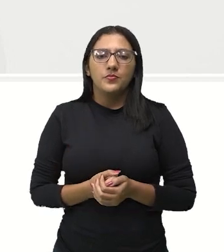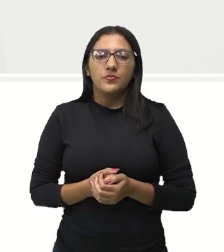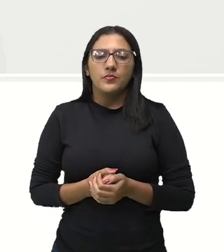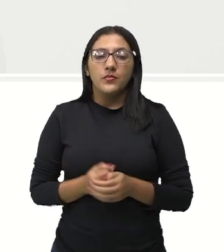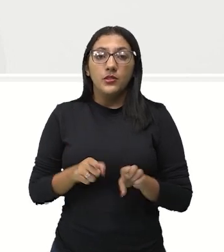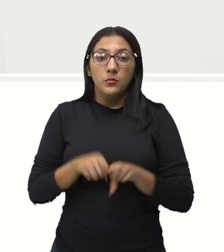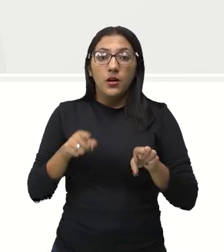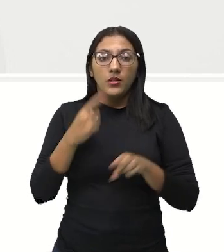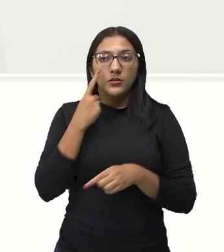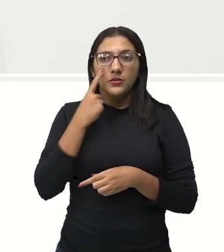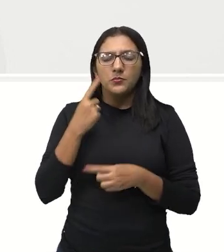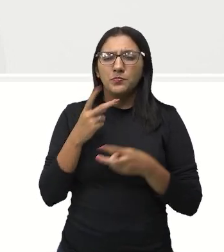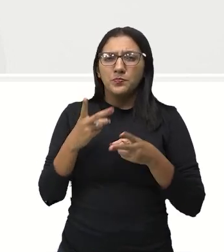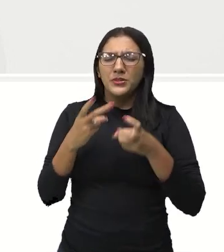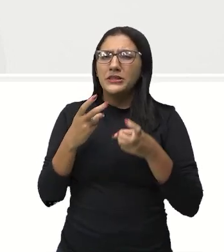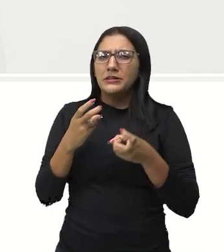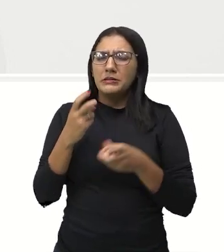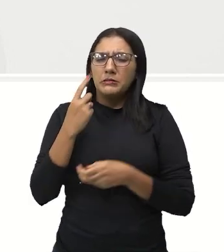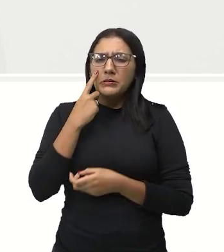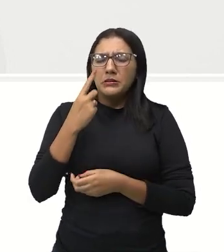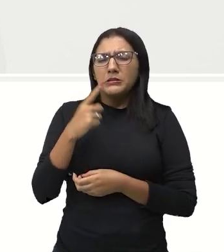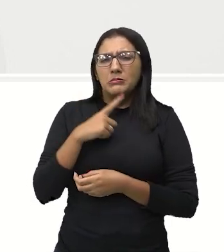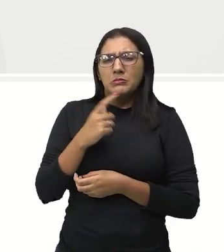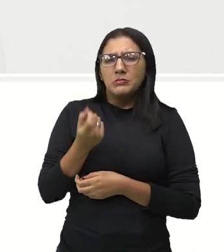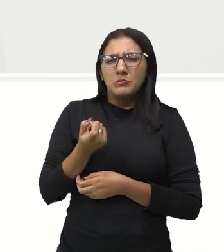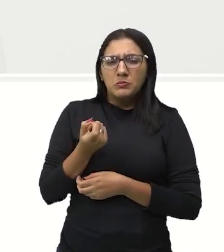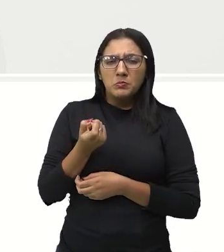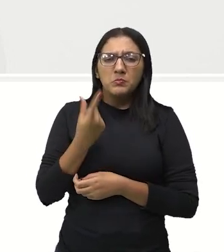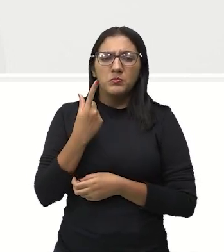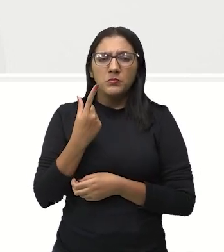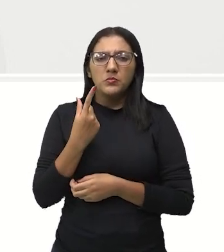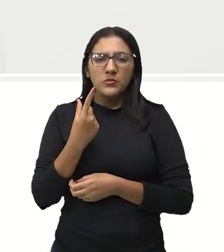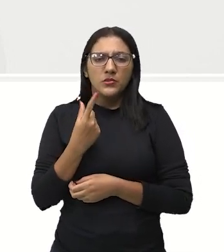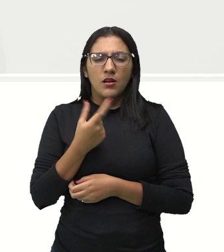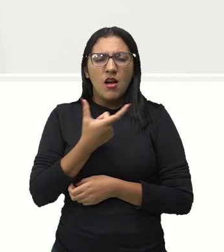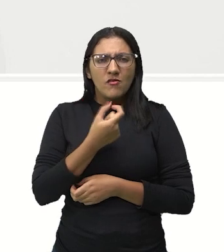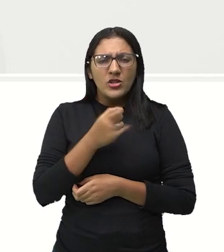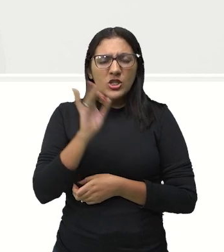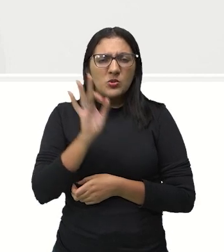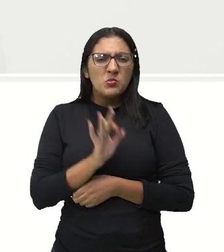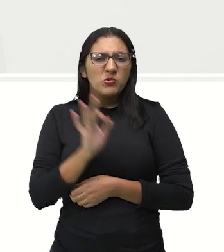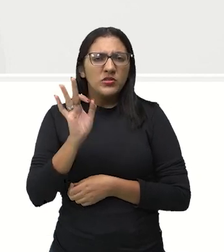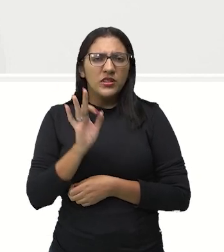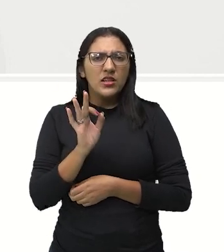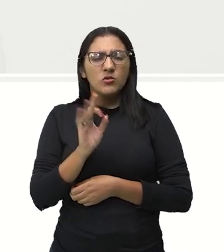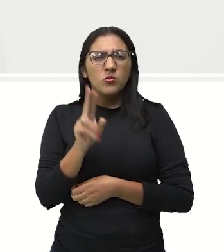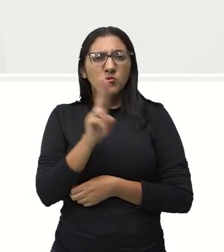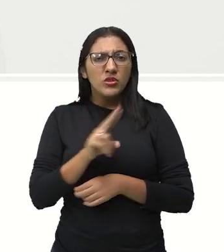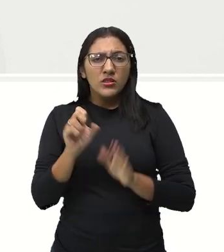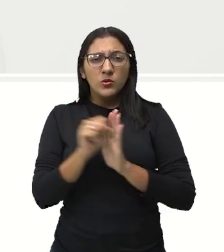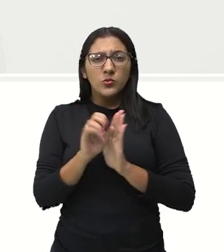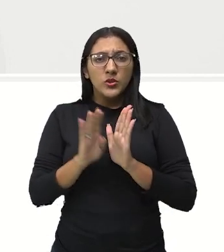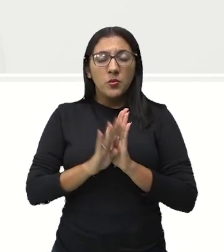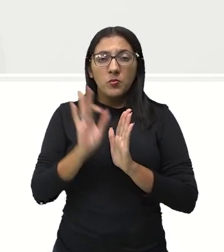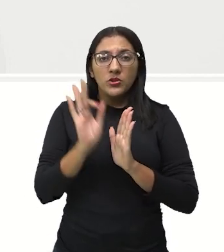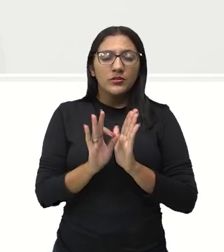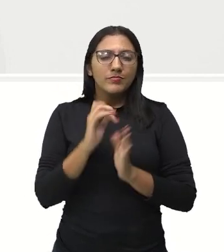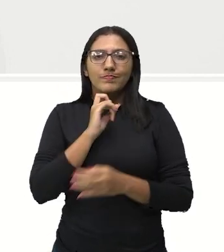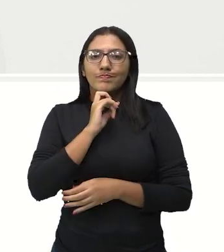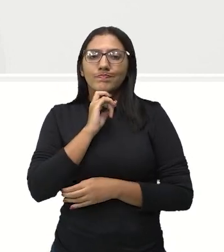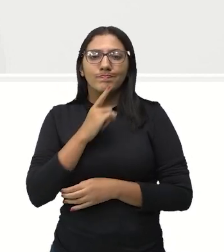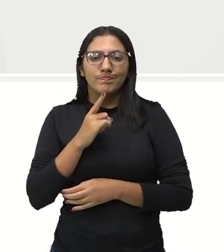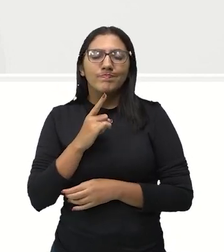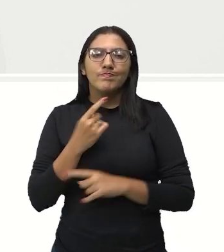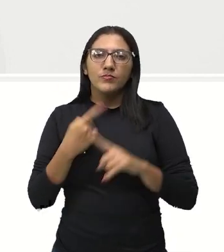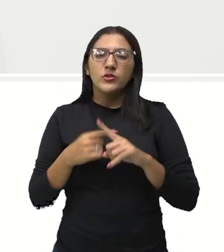que do jeito que está aqui, ó, a taxa representada desta forma, não dá para a gente fazer o cálculo, tá legal? Porque você